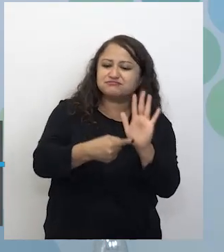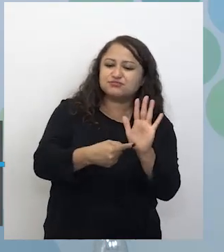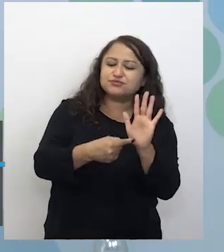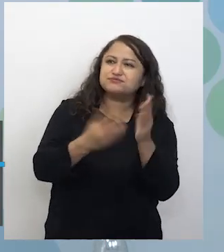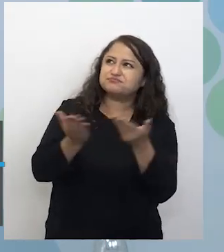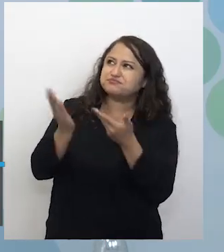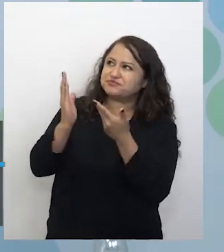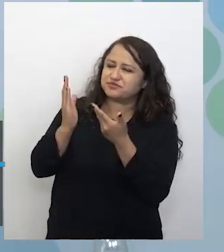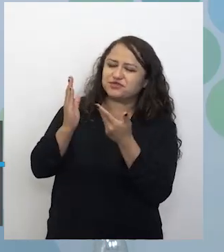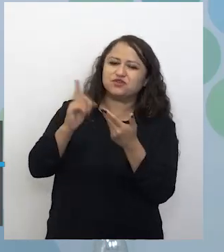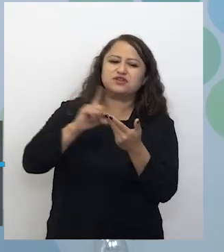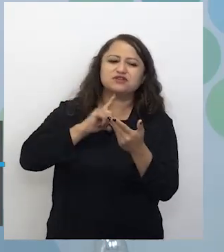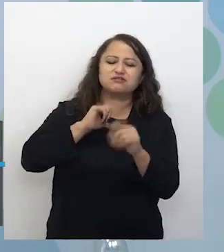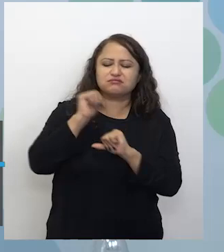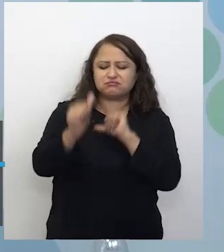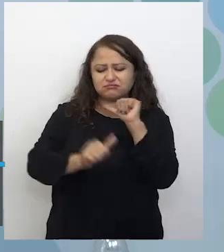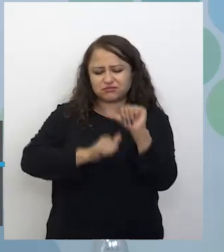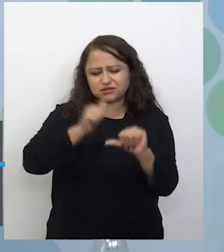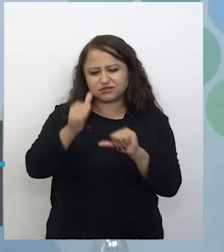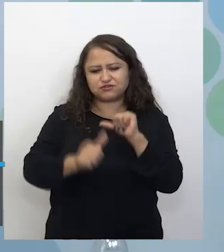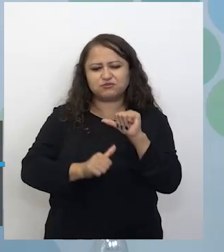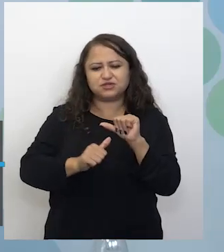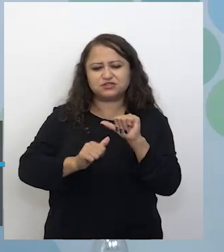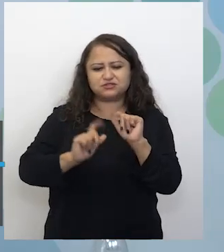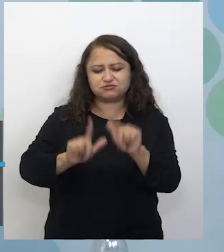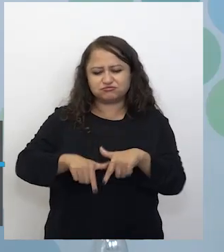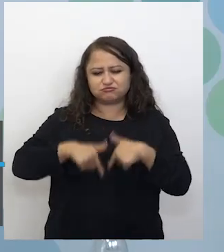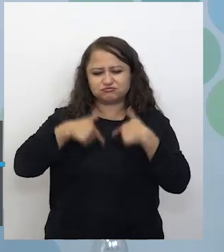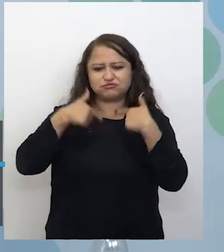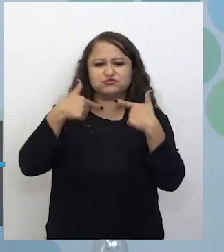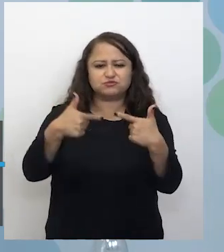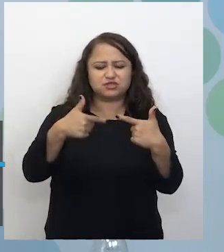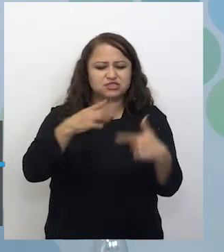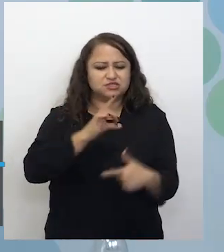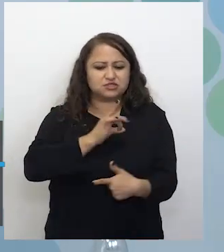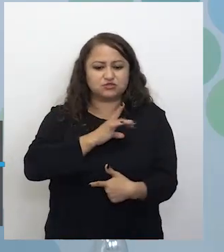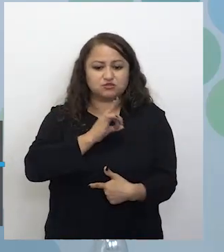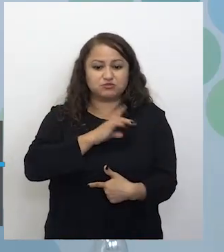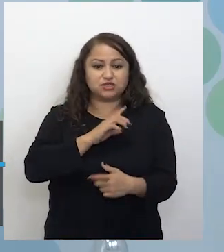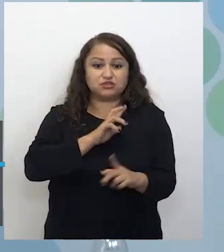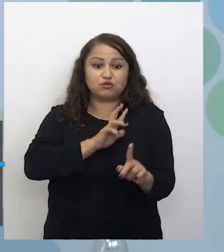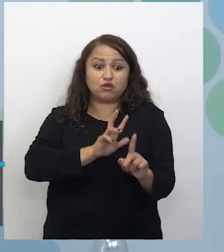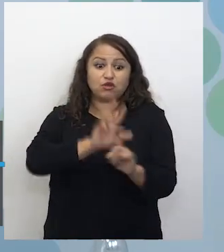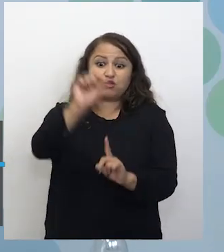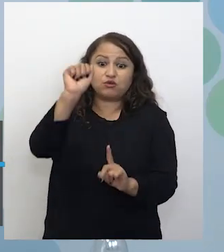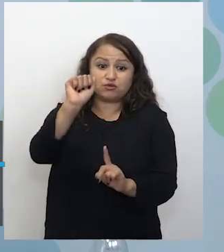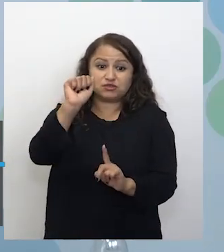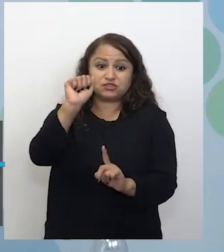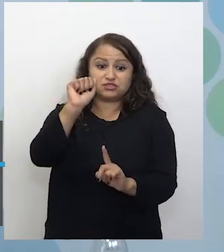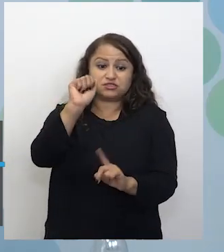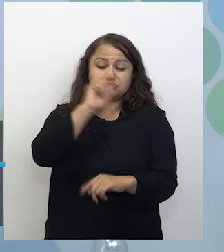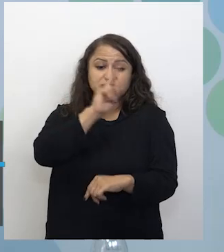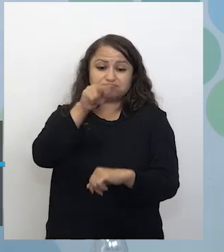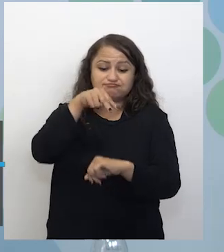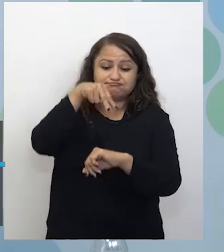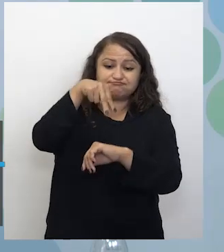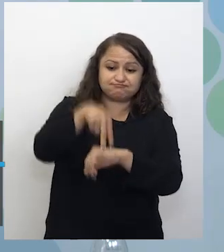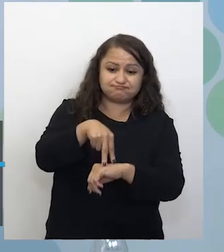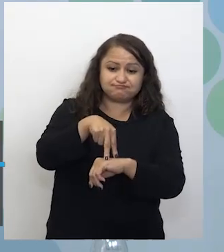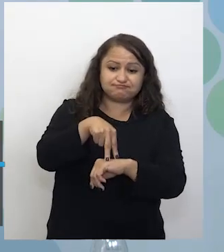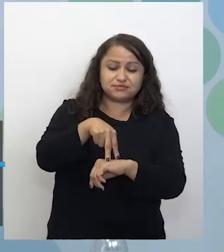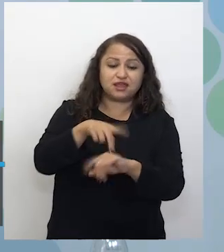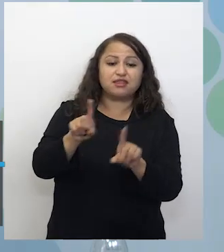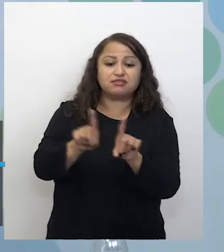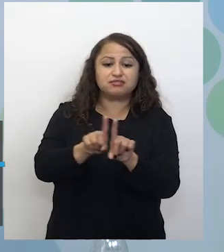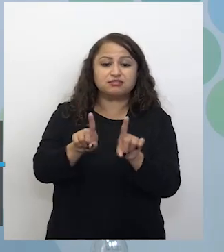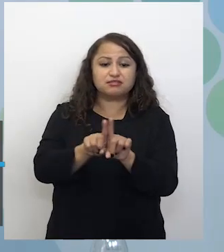de transformação, de superação dos medos, de conquista, né? De visibilidade, notoriedade